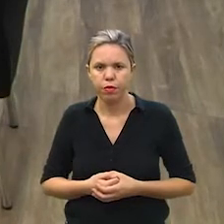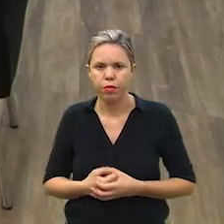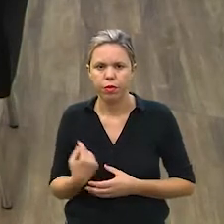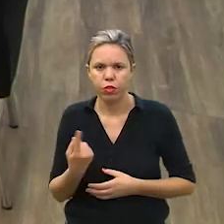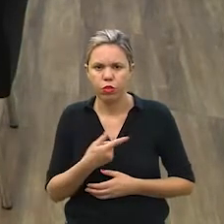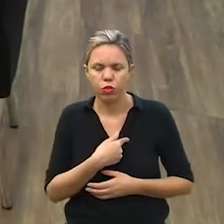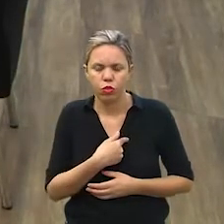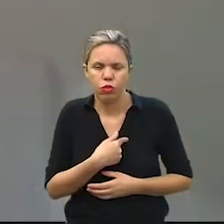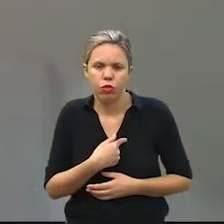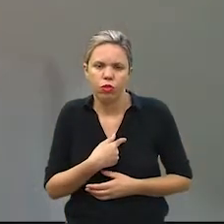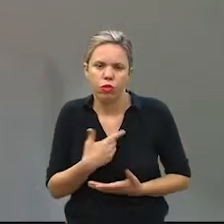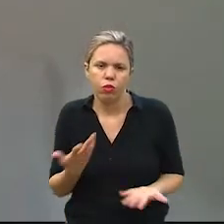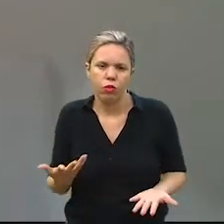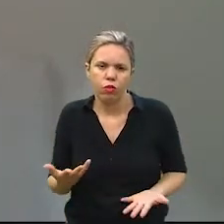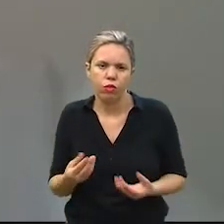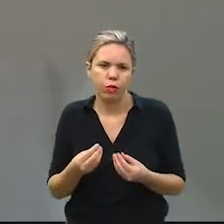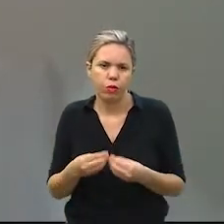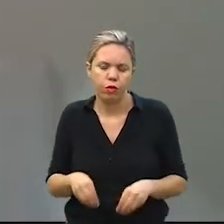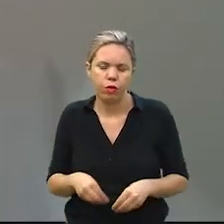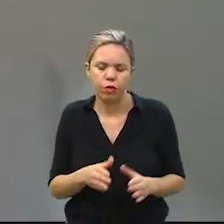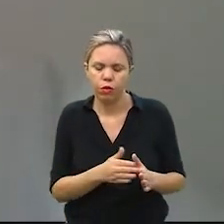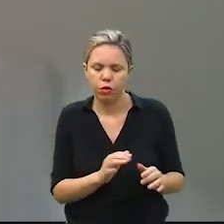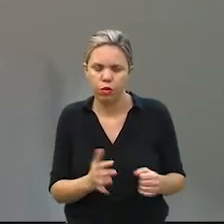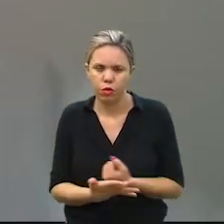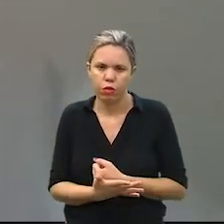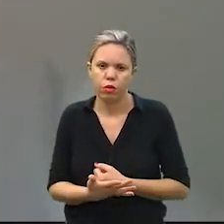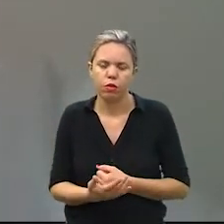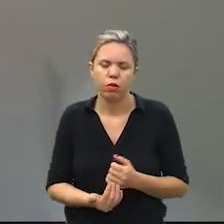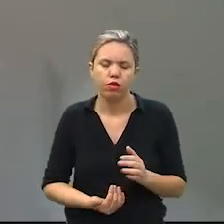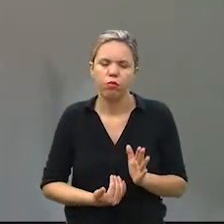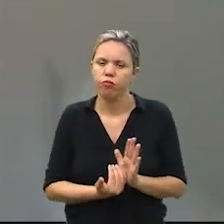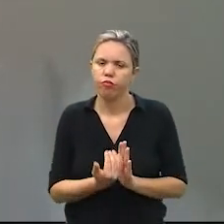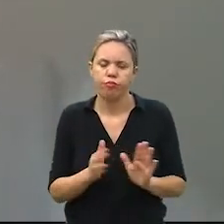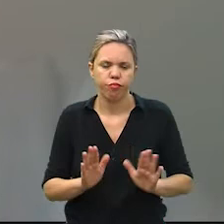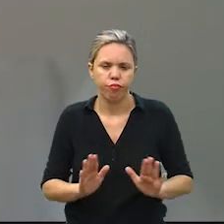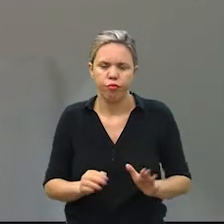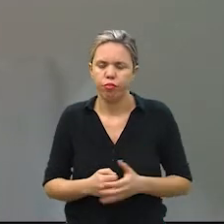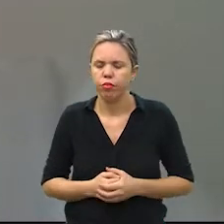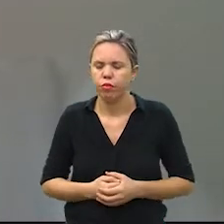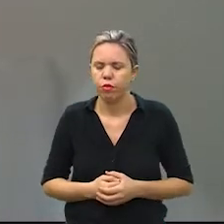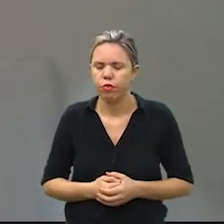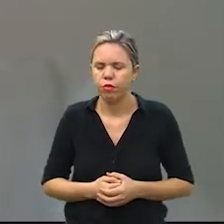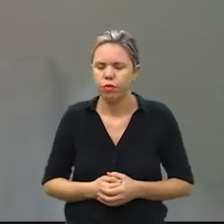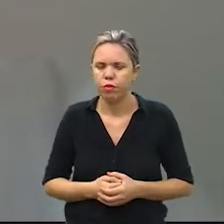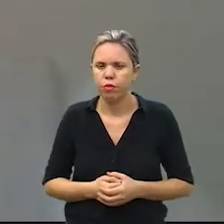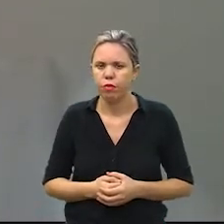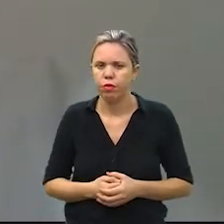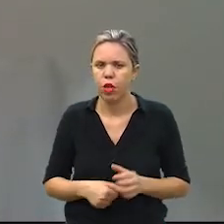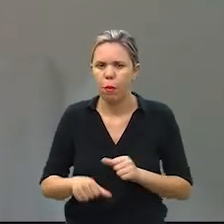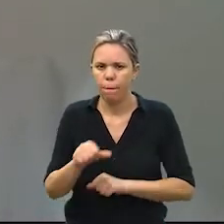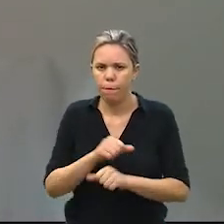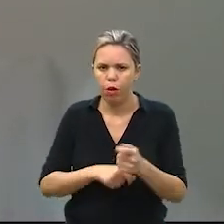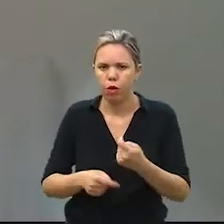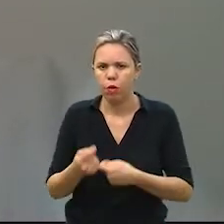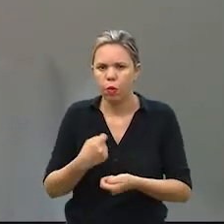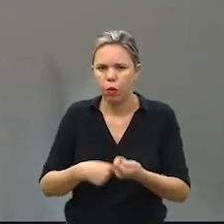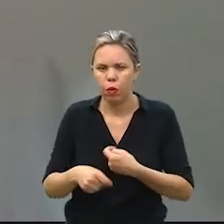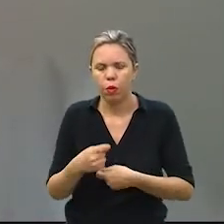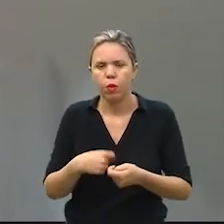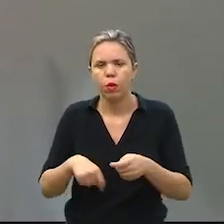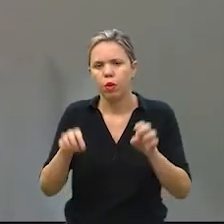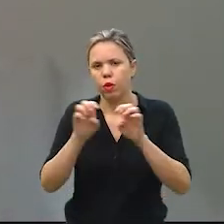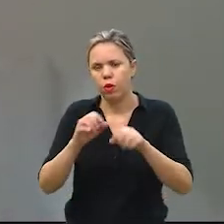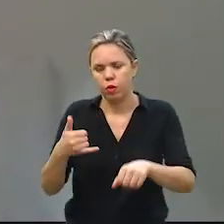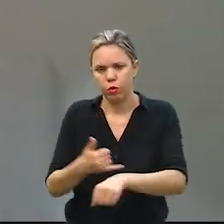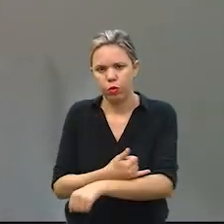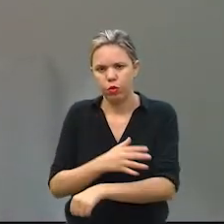fria com a pandemia. Nós tínhamos num crescimento, principalmente de mudança na questão da